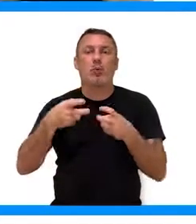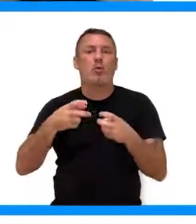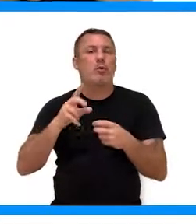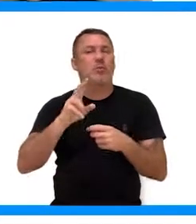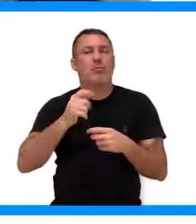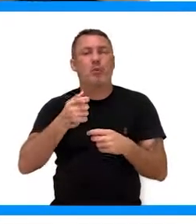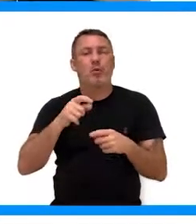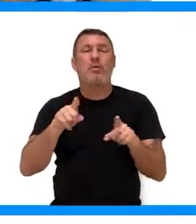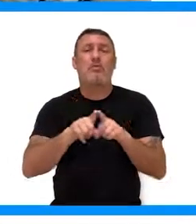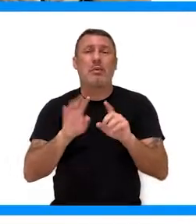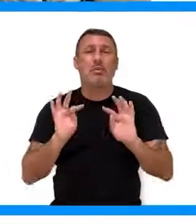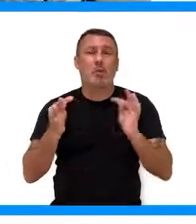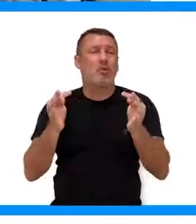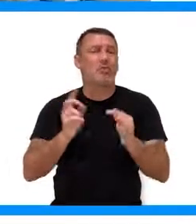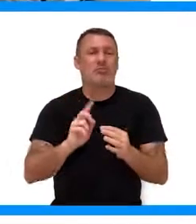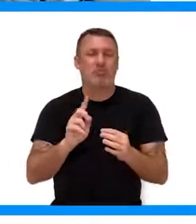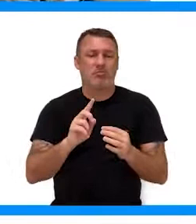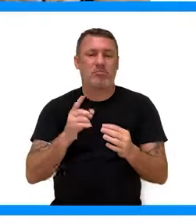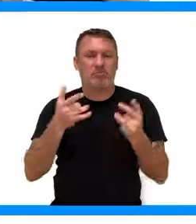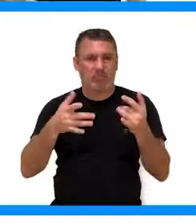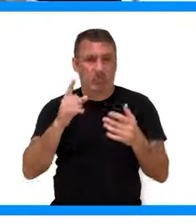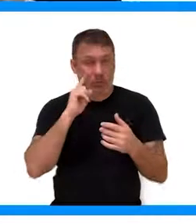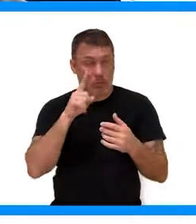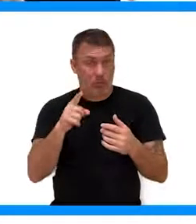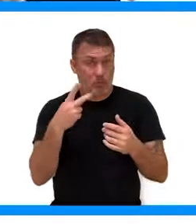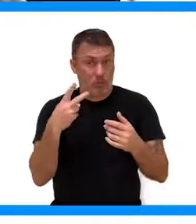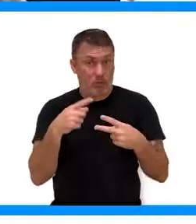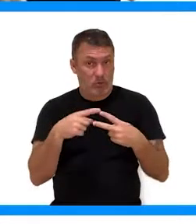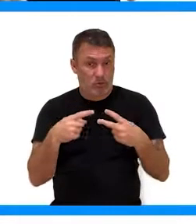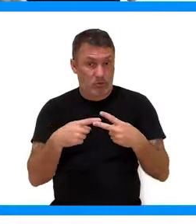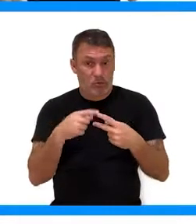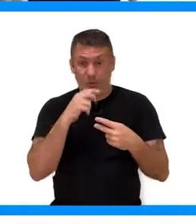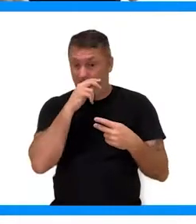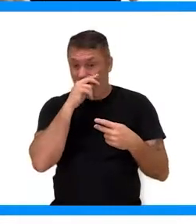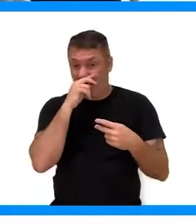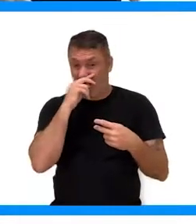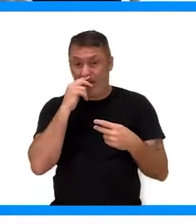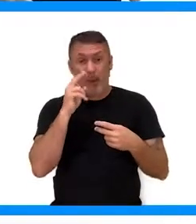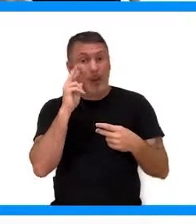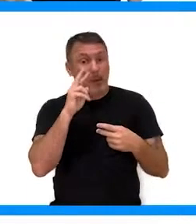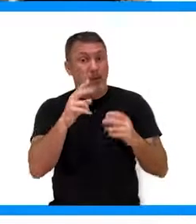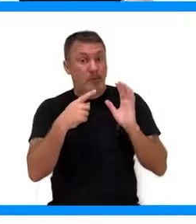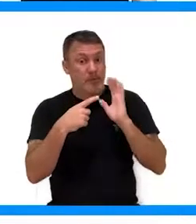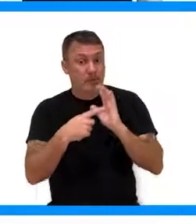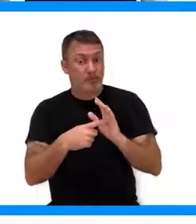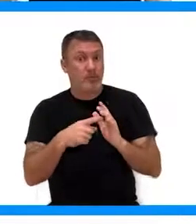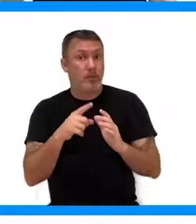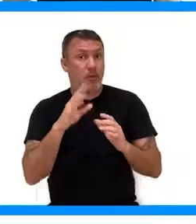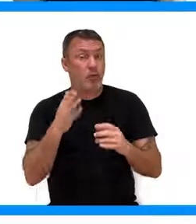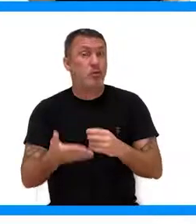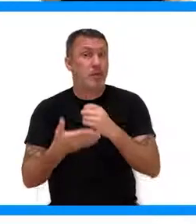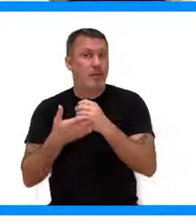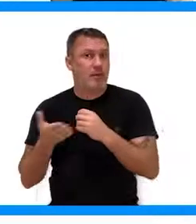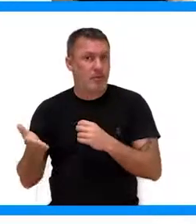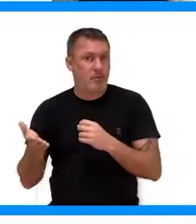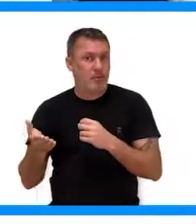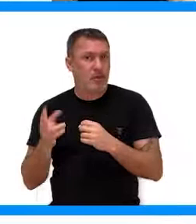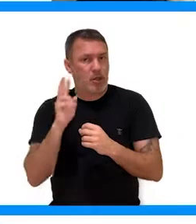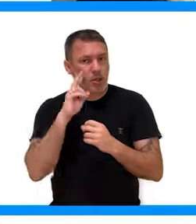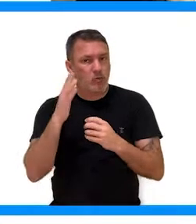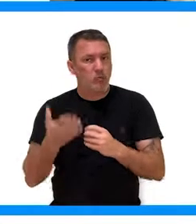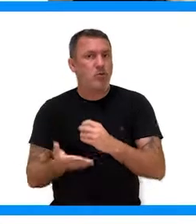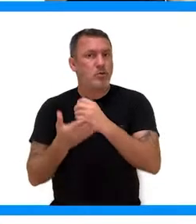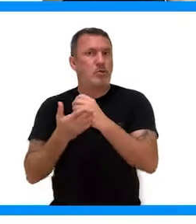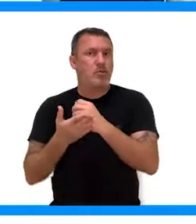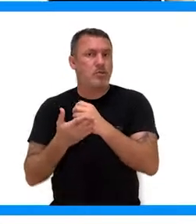pouca extração e baixo nível tecnológico. Olha, preste atenção nesses elementos, olha esse apontamento sustentável,